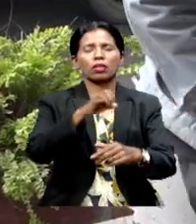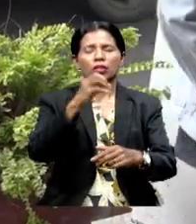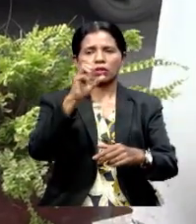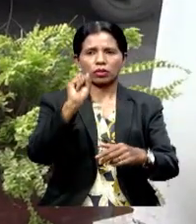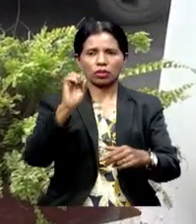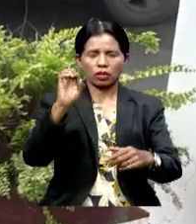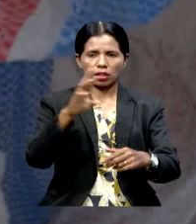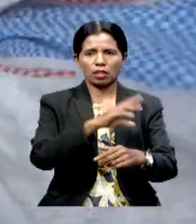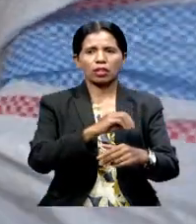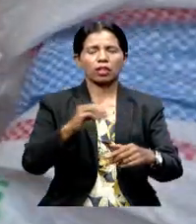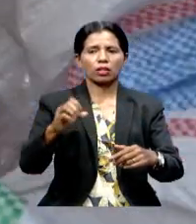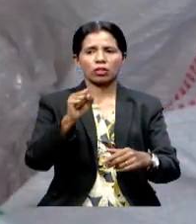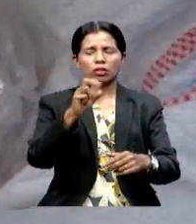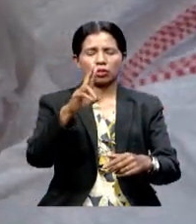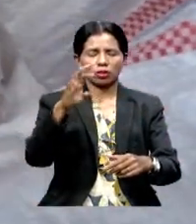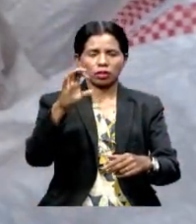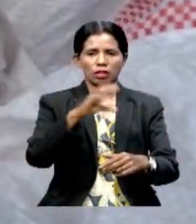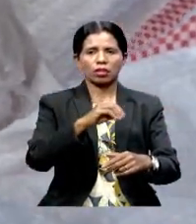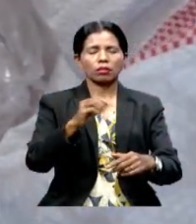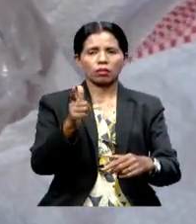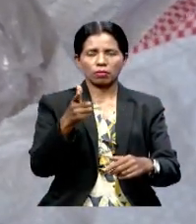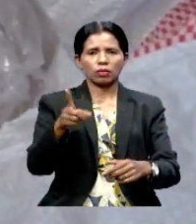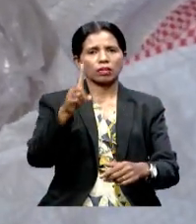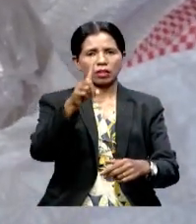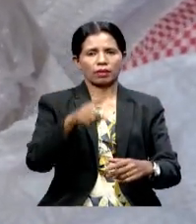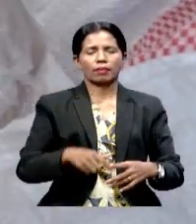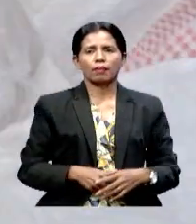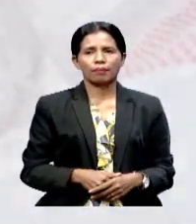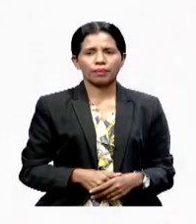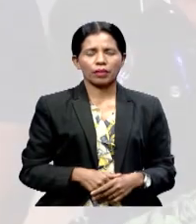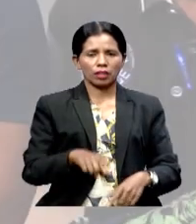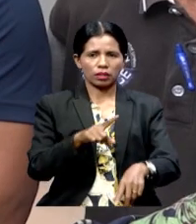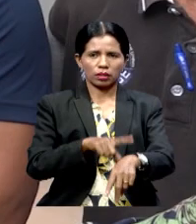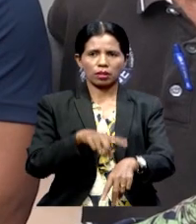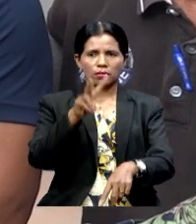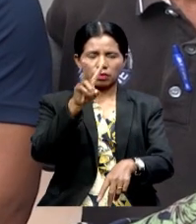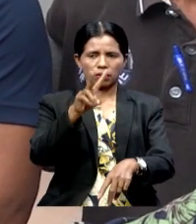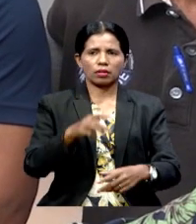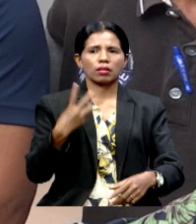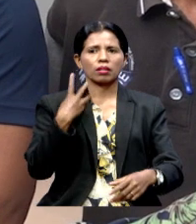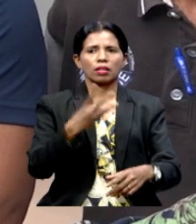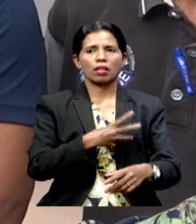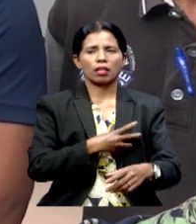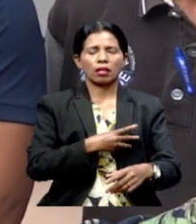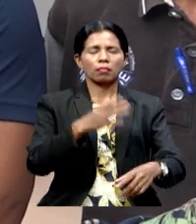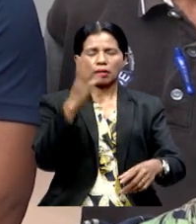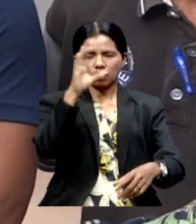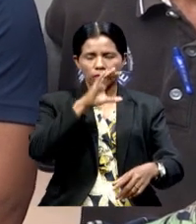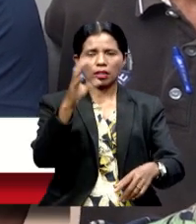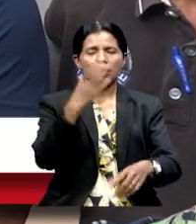Carton Walu, ho Surya Slop Pronulu Resinida. Oh, ini atu kurua. Ami halo busca basasan